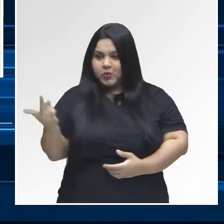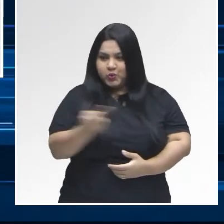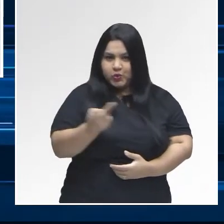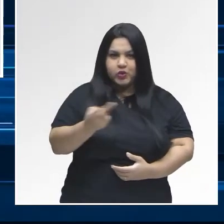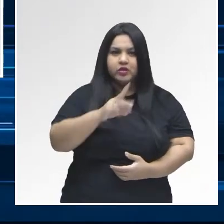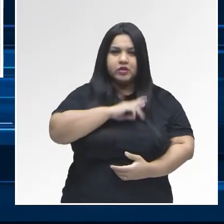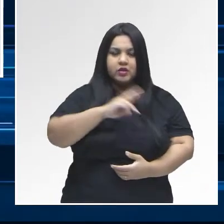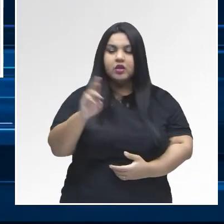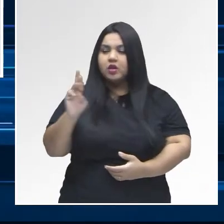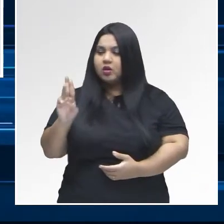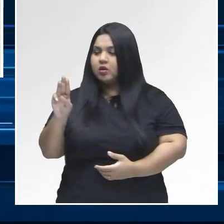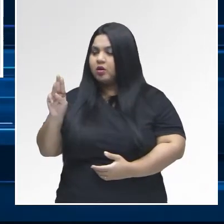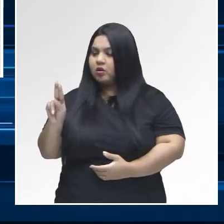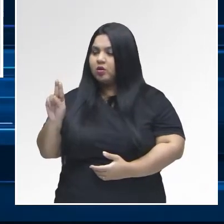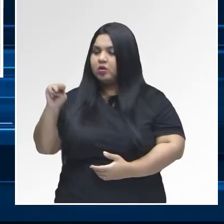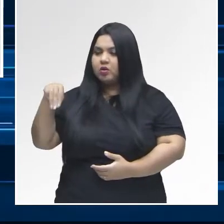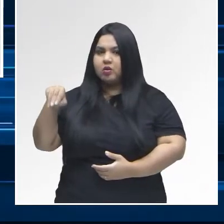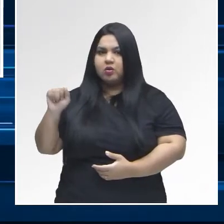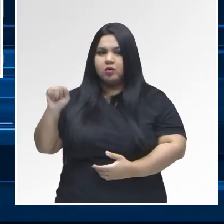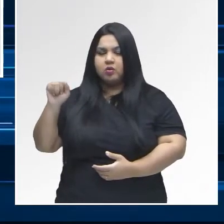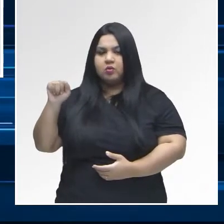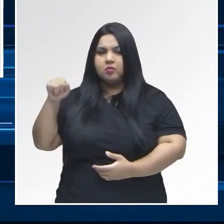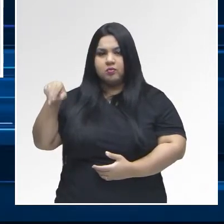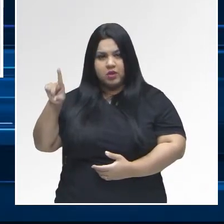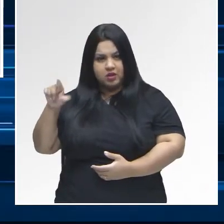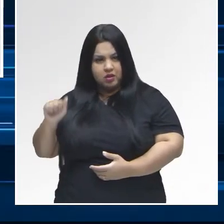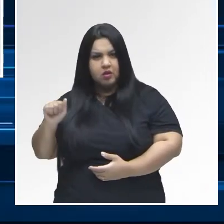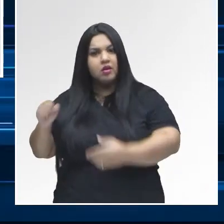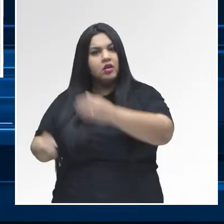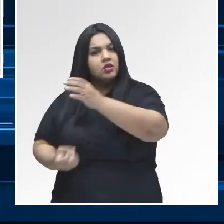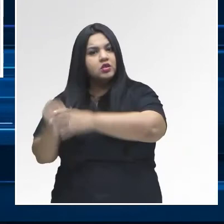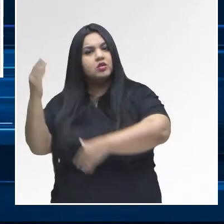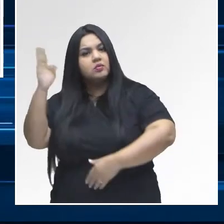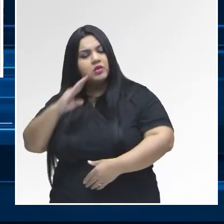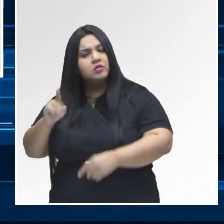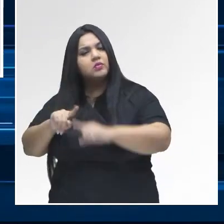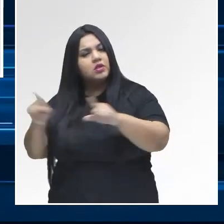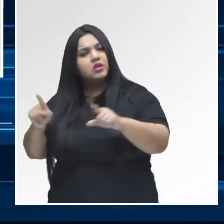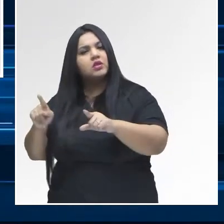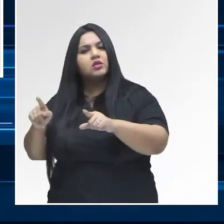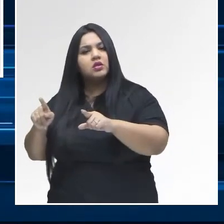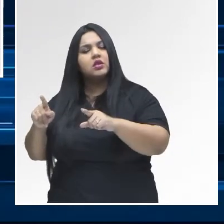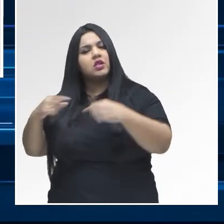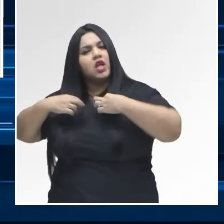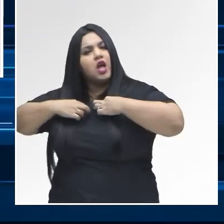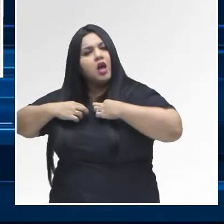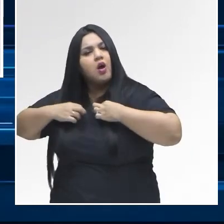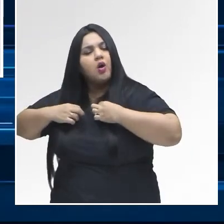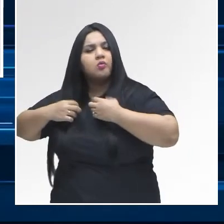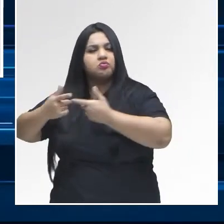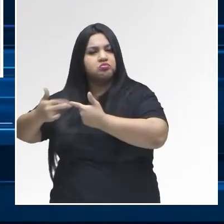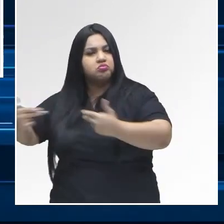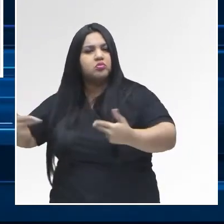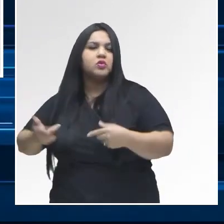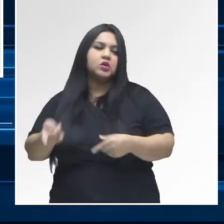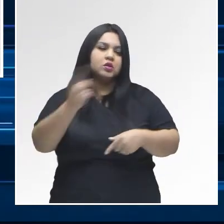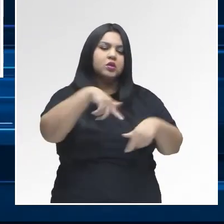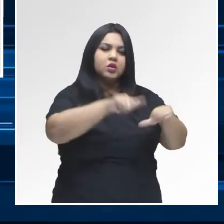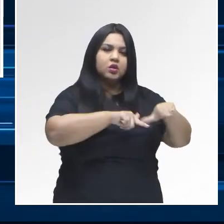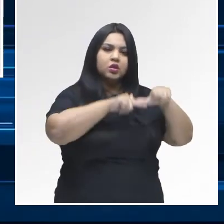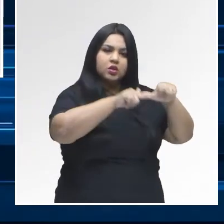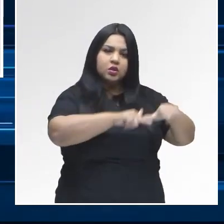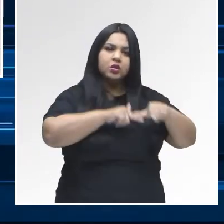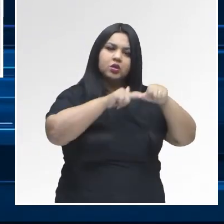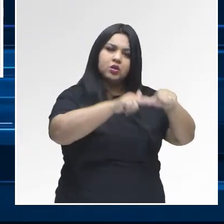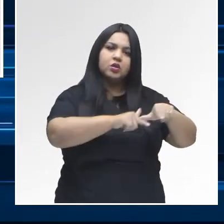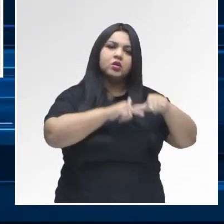Umbanda é considerada uma religião nascida no Brasil, né? Mas que tem matriz africana, com elementos trazidos da África. Enquanto o candomblé seria uma religião,